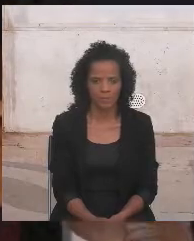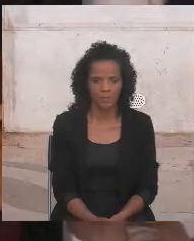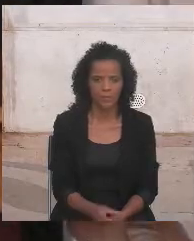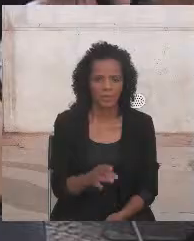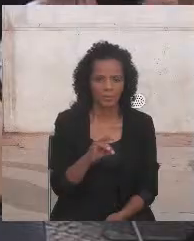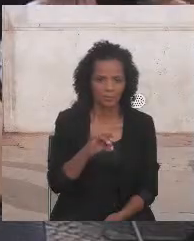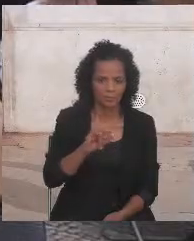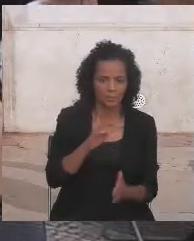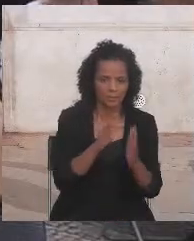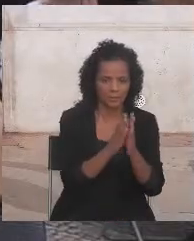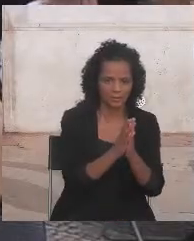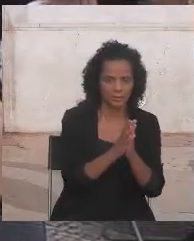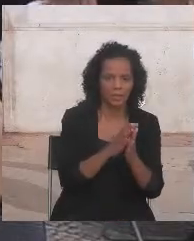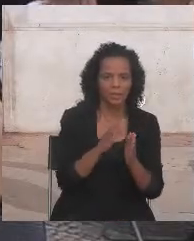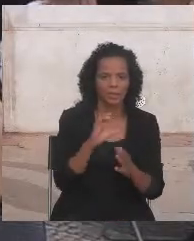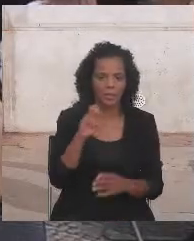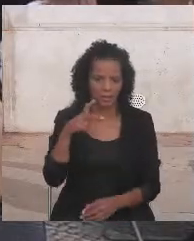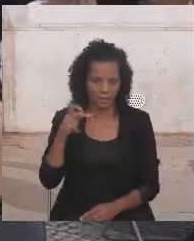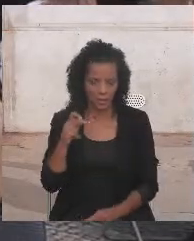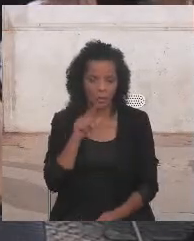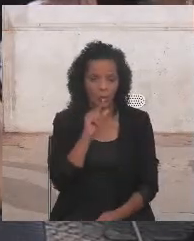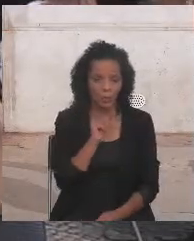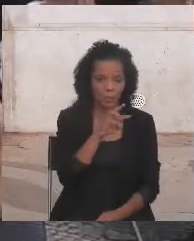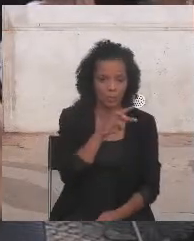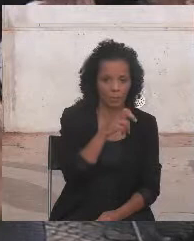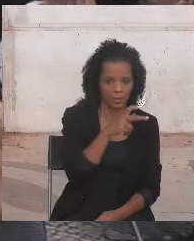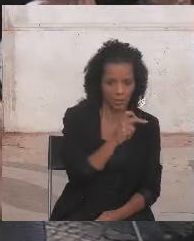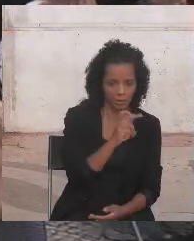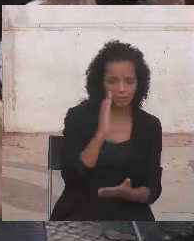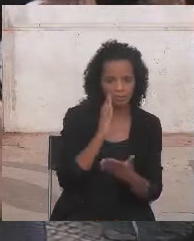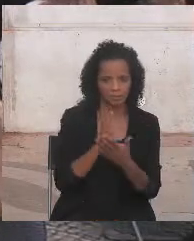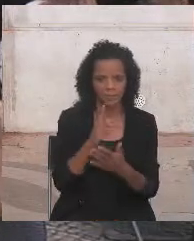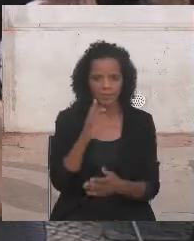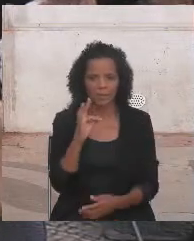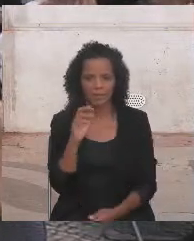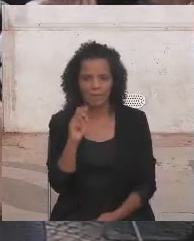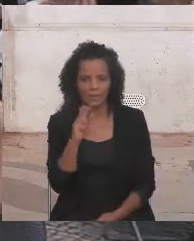Santa Clara, Maria da Graça Rezende Pinto Ferreira.